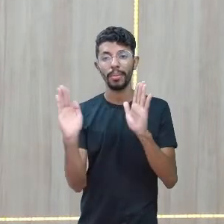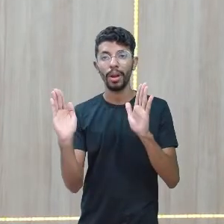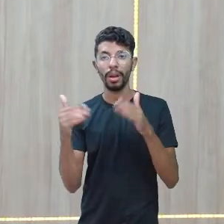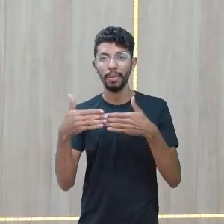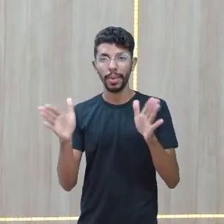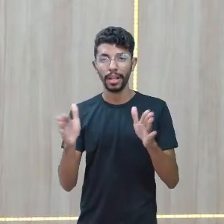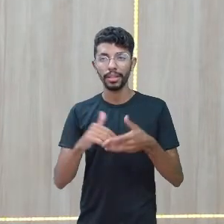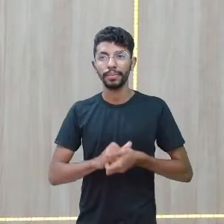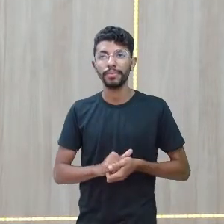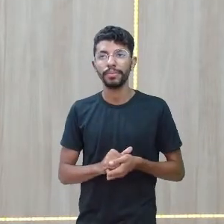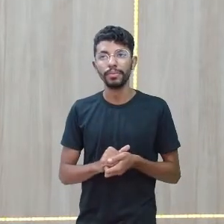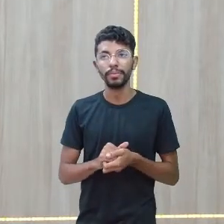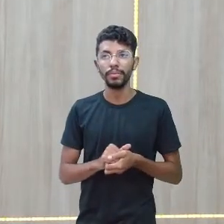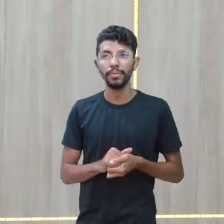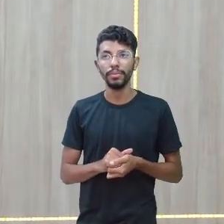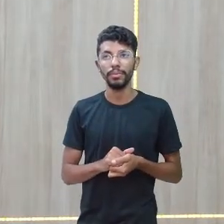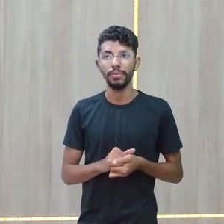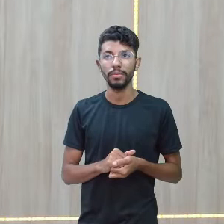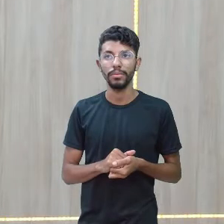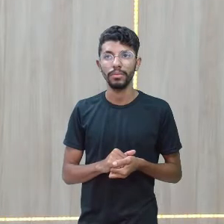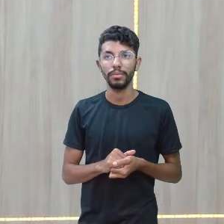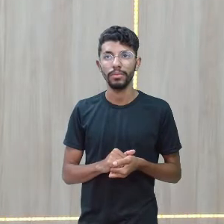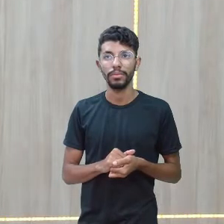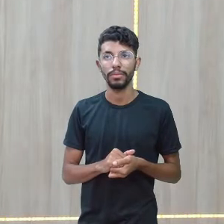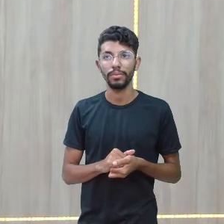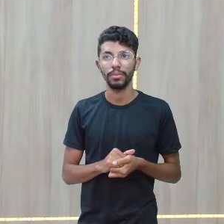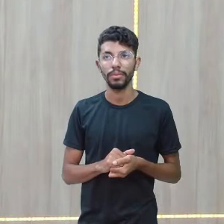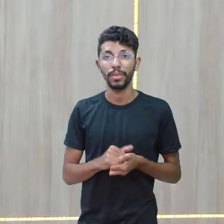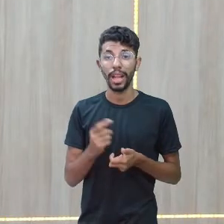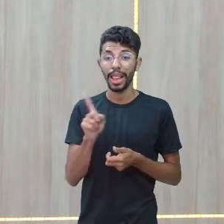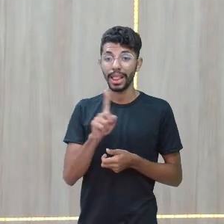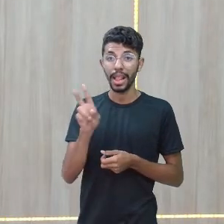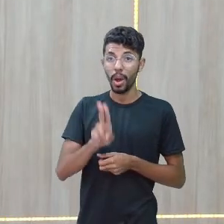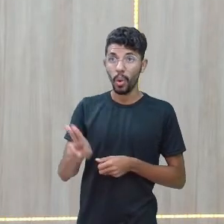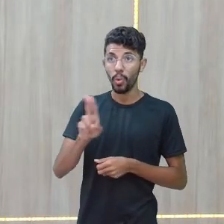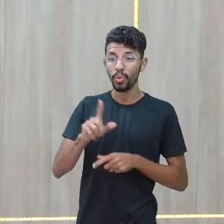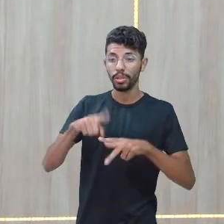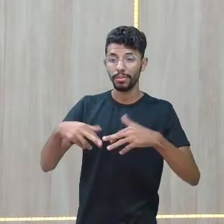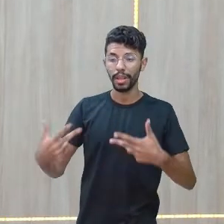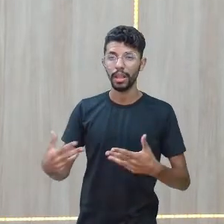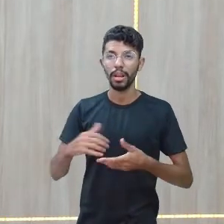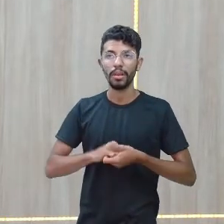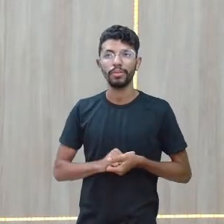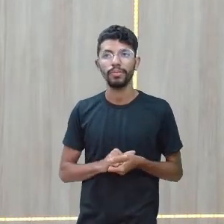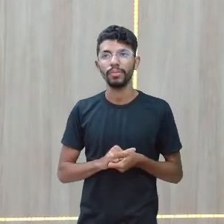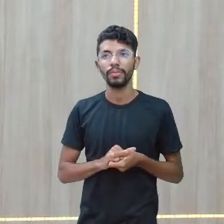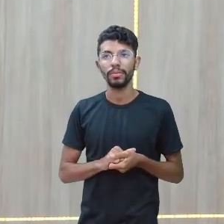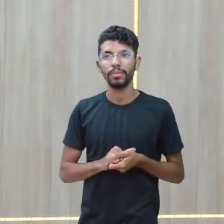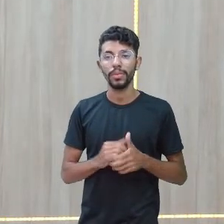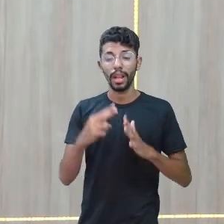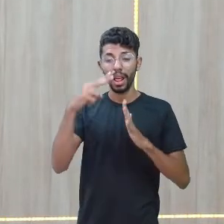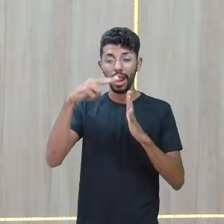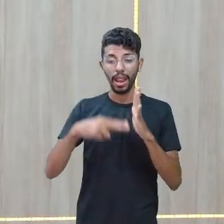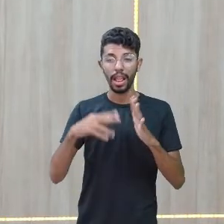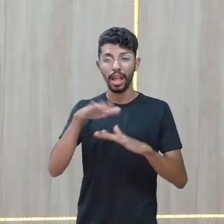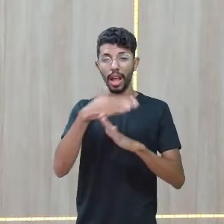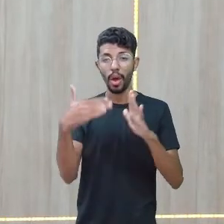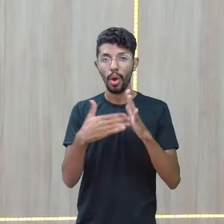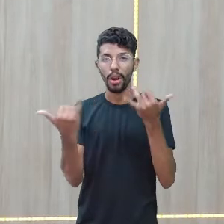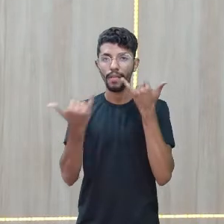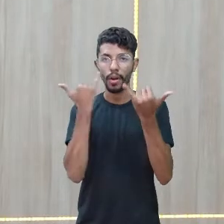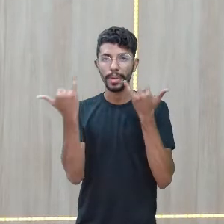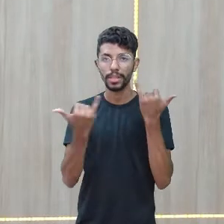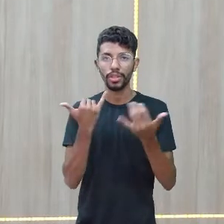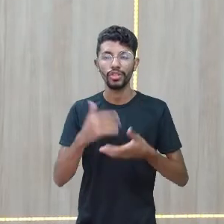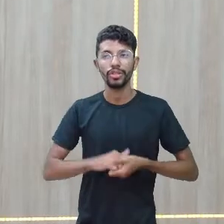aberta. Don't handle the equipment. Não manuseie o equipamento. Read all information. Leia